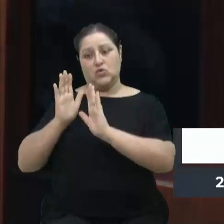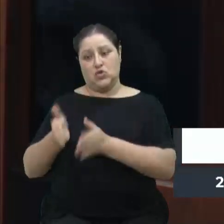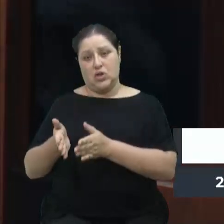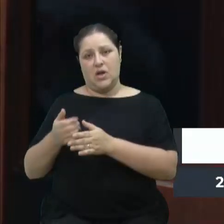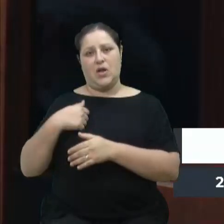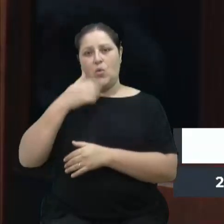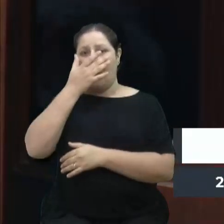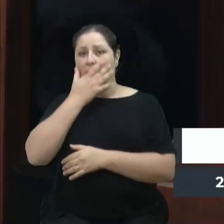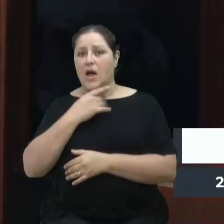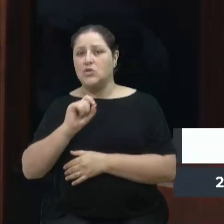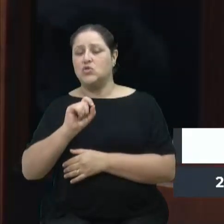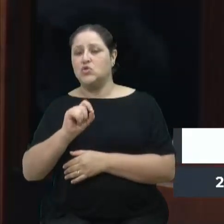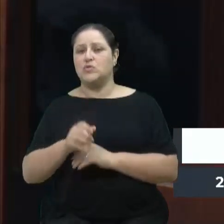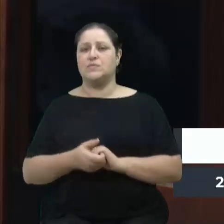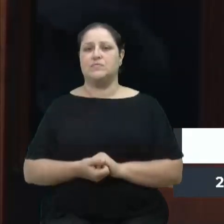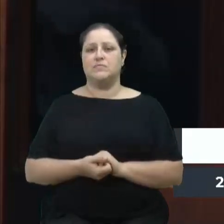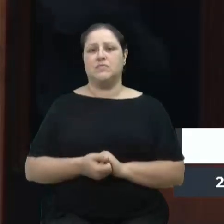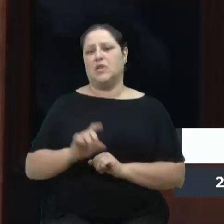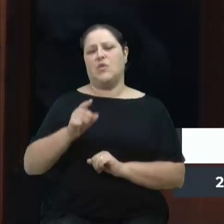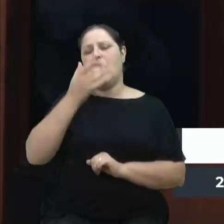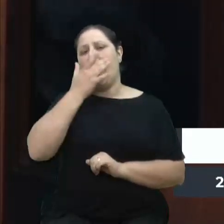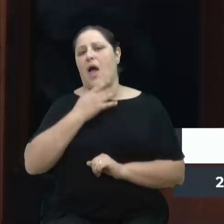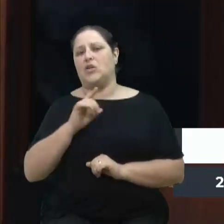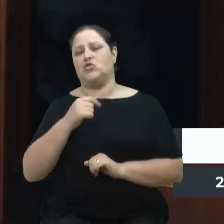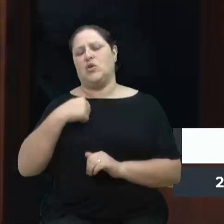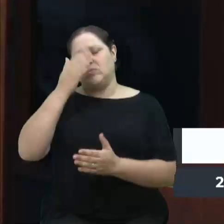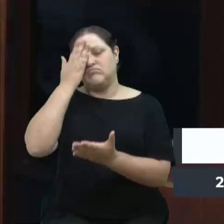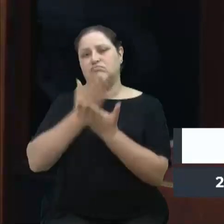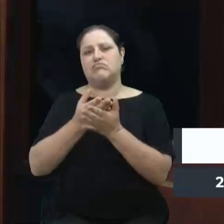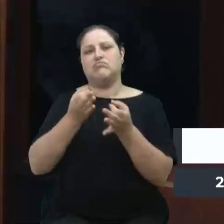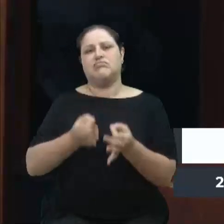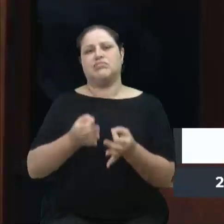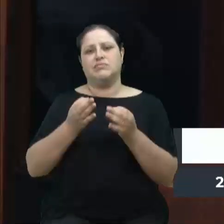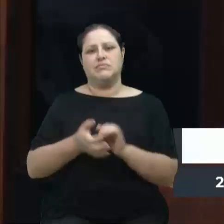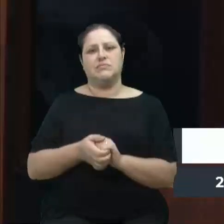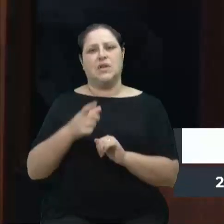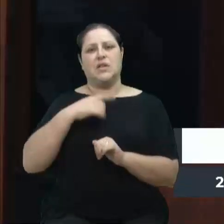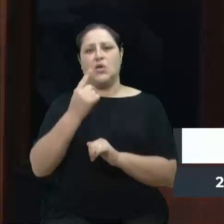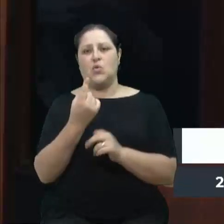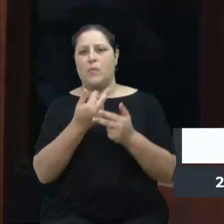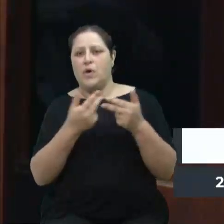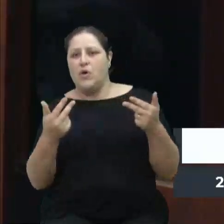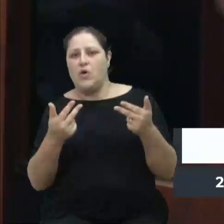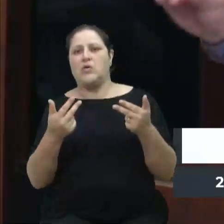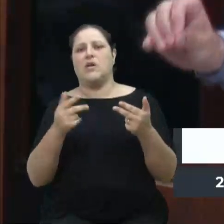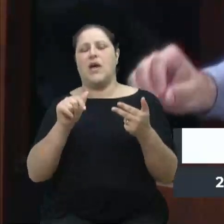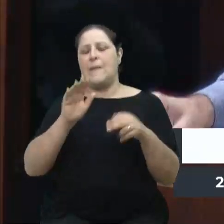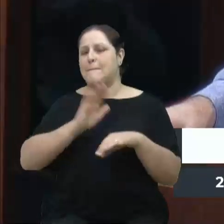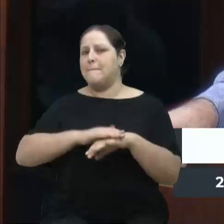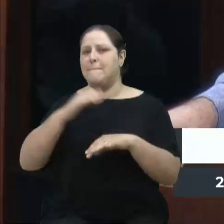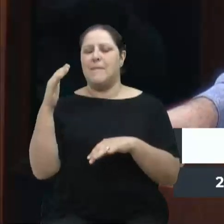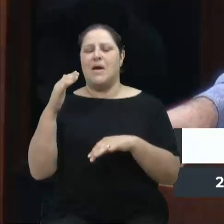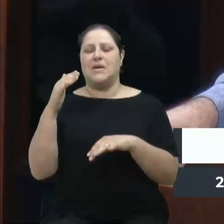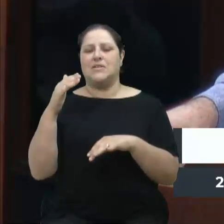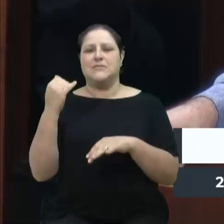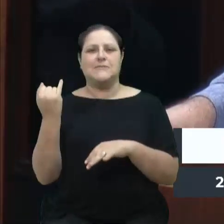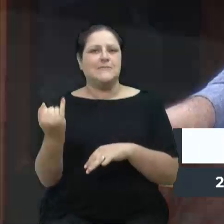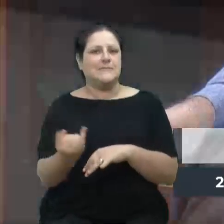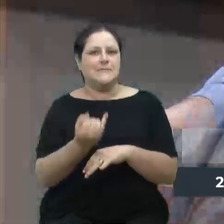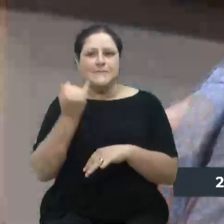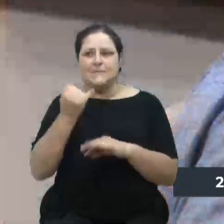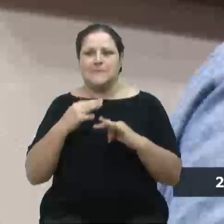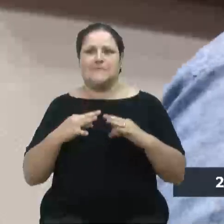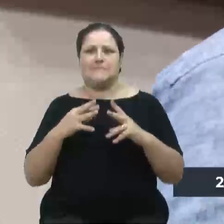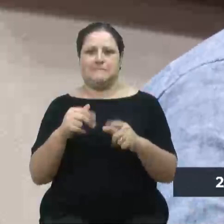eu acho, aliás, não acho, tenho certeza, tem uma coisa que é a mais cara para